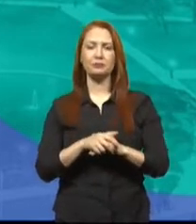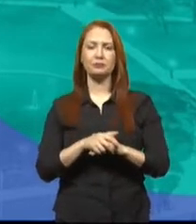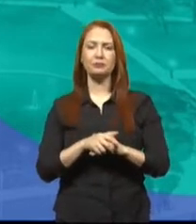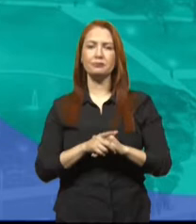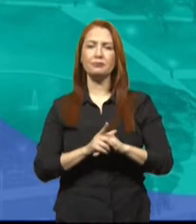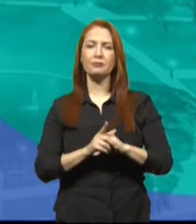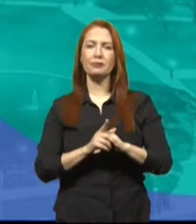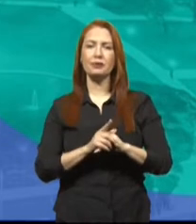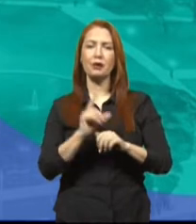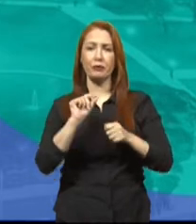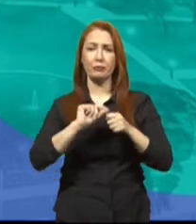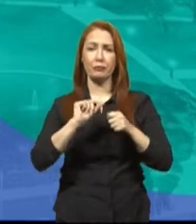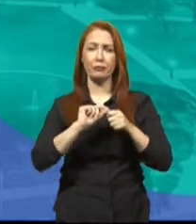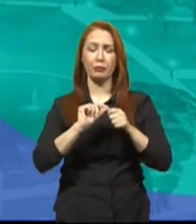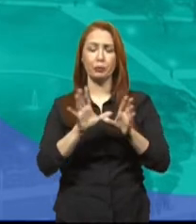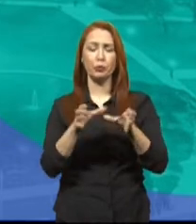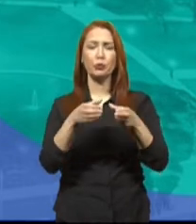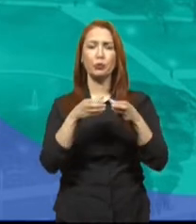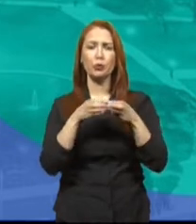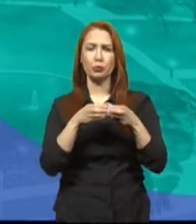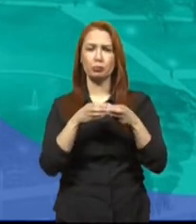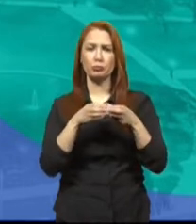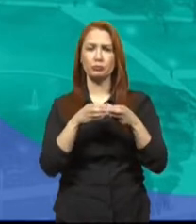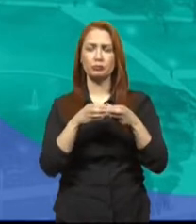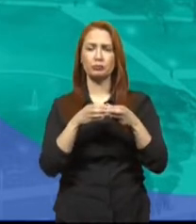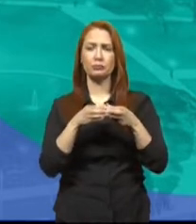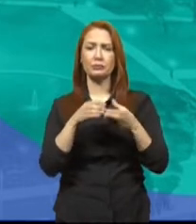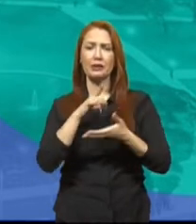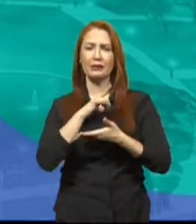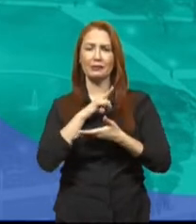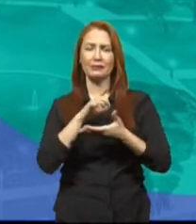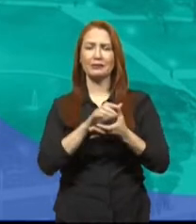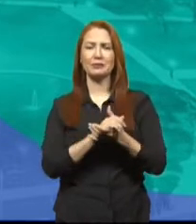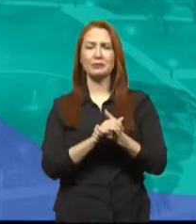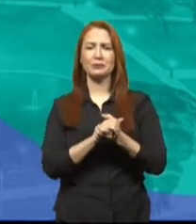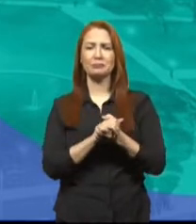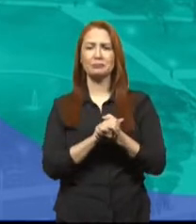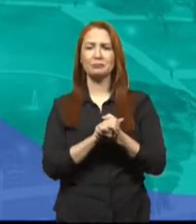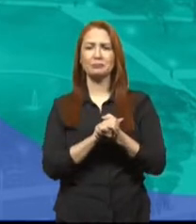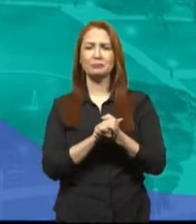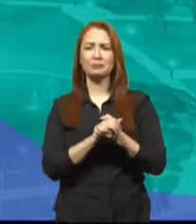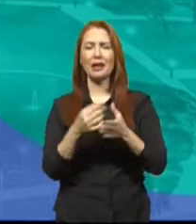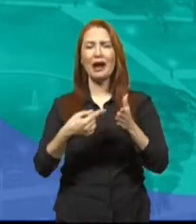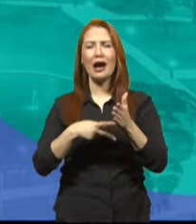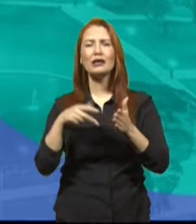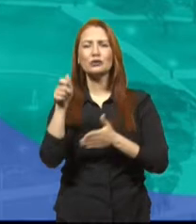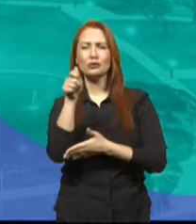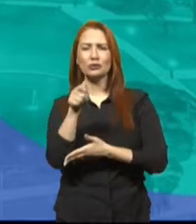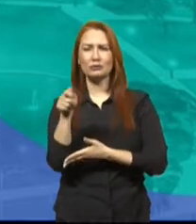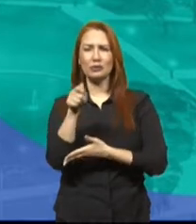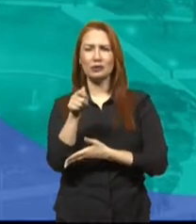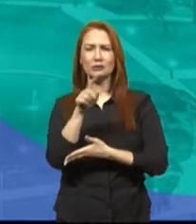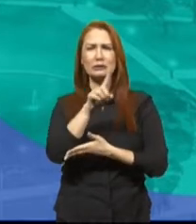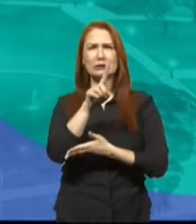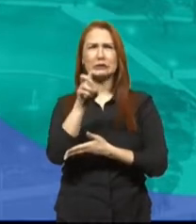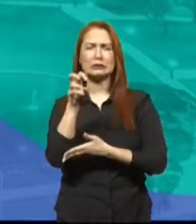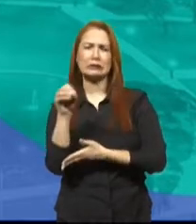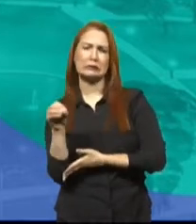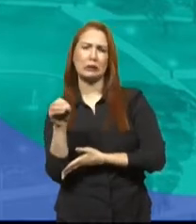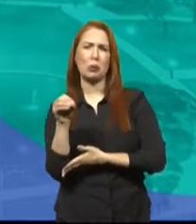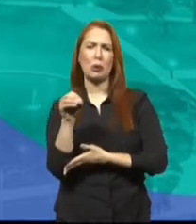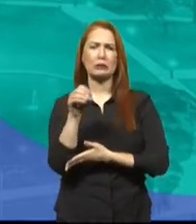uma equipe assim, de associados, que fica em torno de 150 associados,